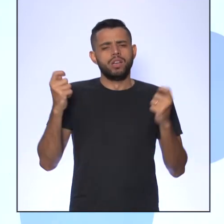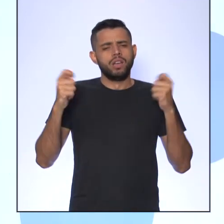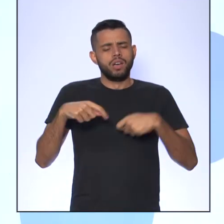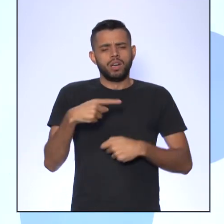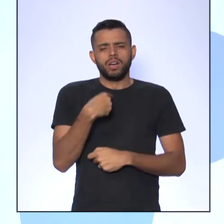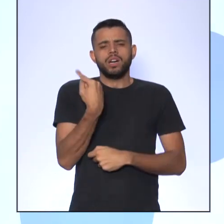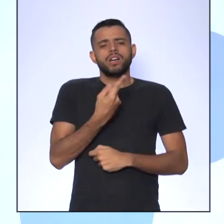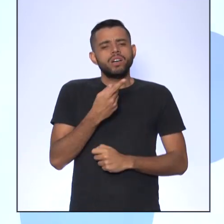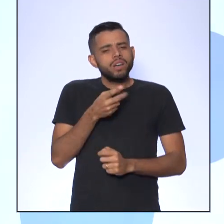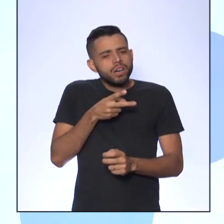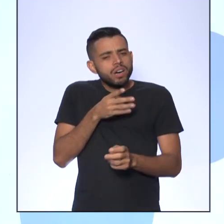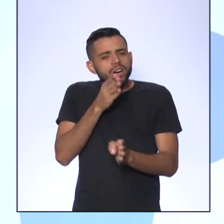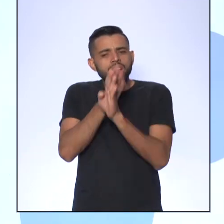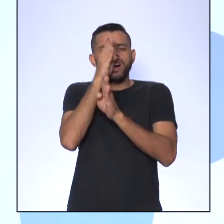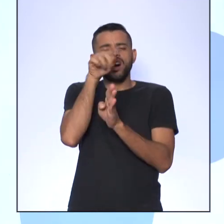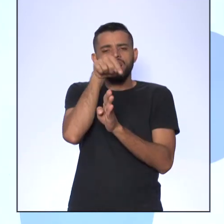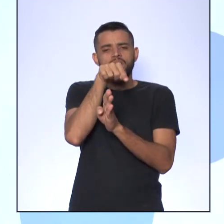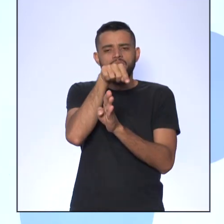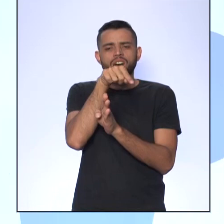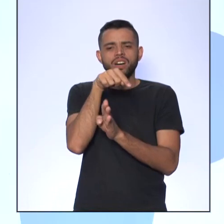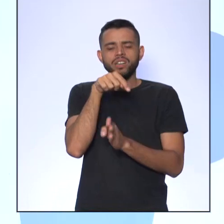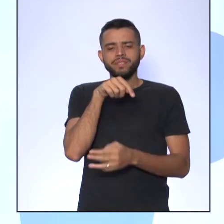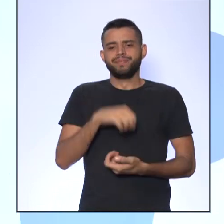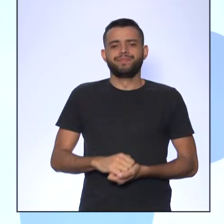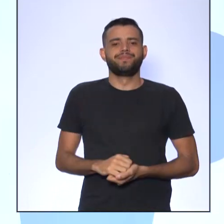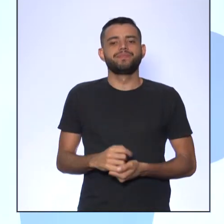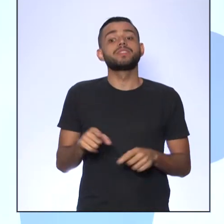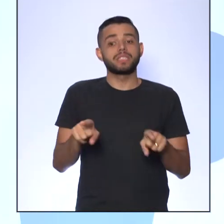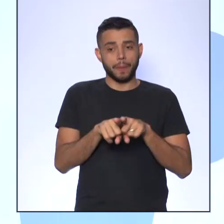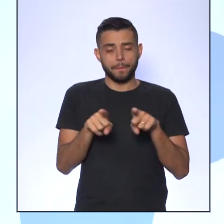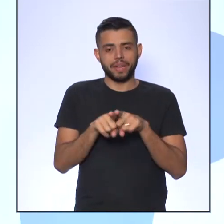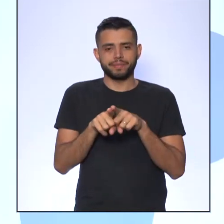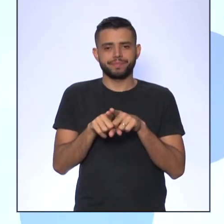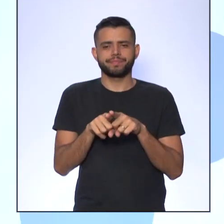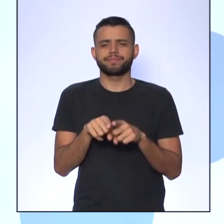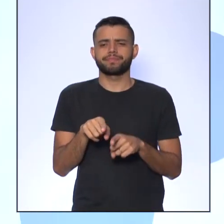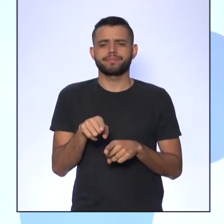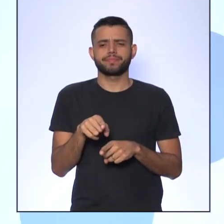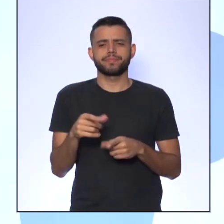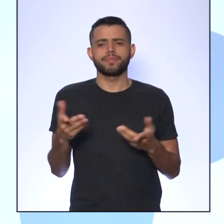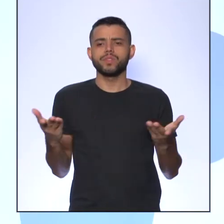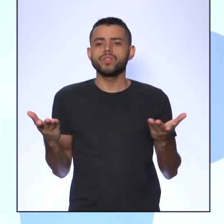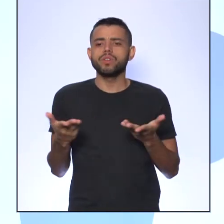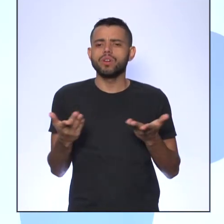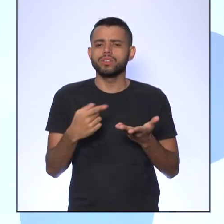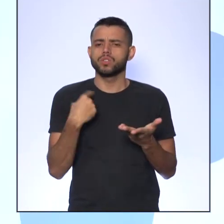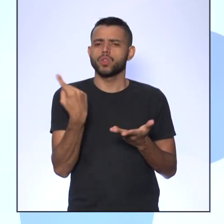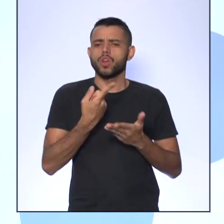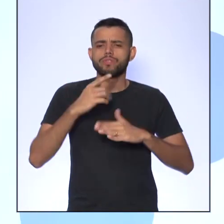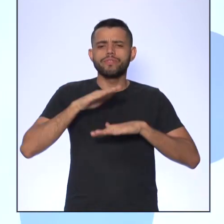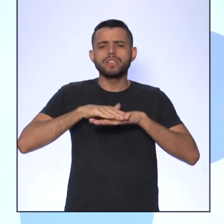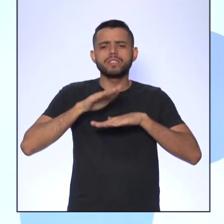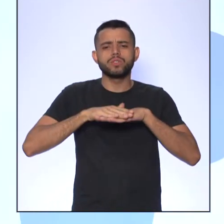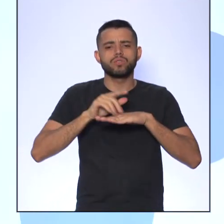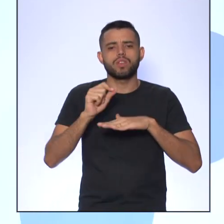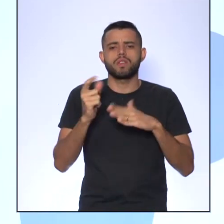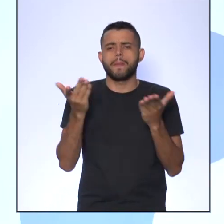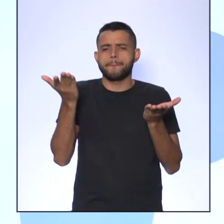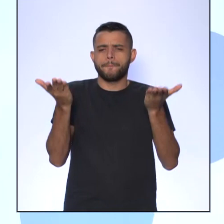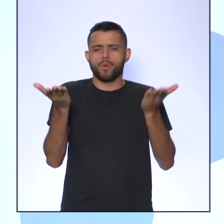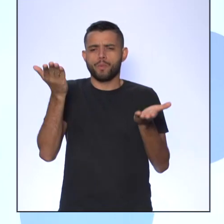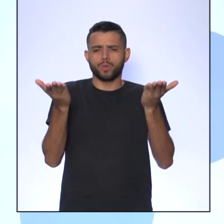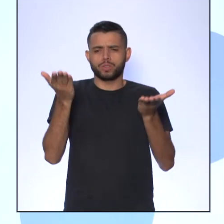nesse modelo, né? Além disso, para essa relação, então nós estamos fazendo uma relação aí, né, de proporção,